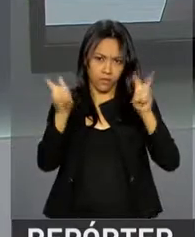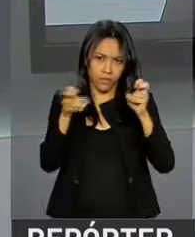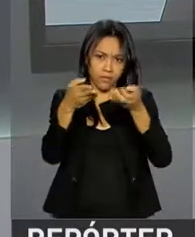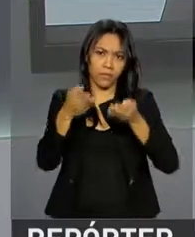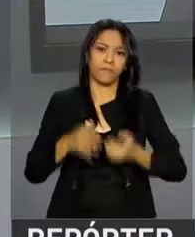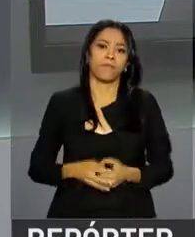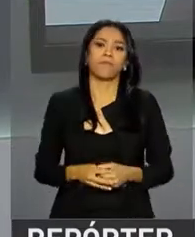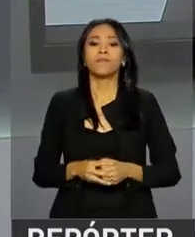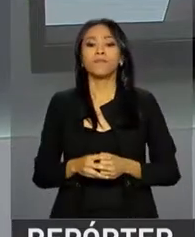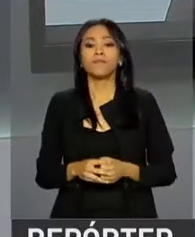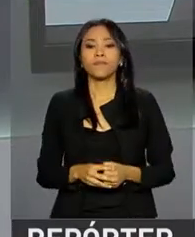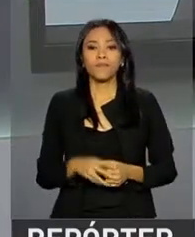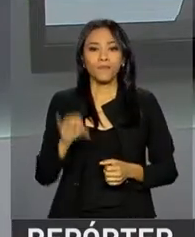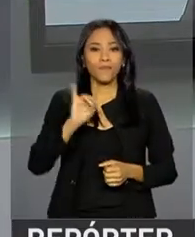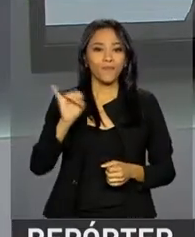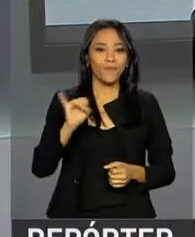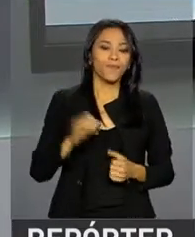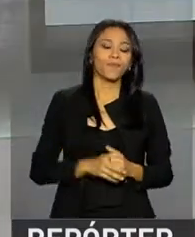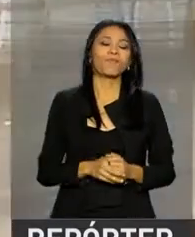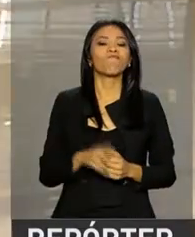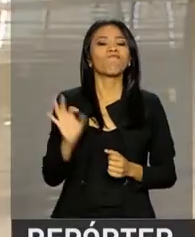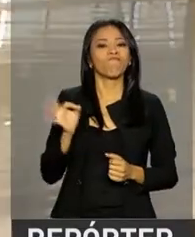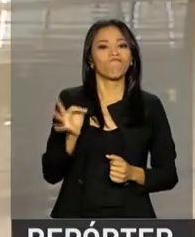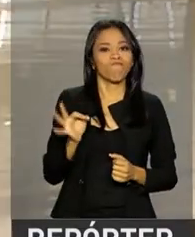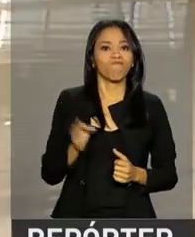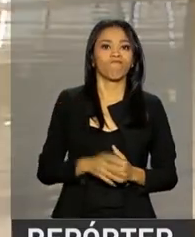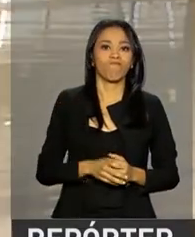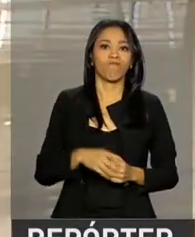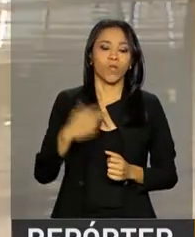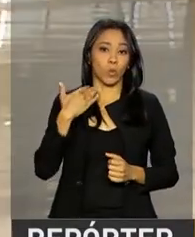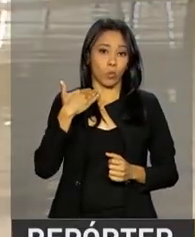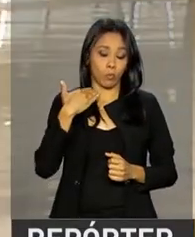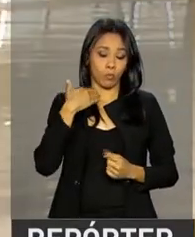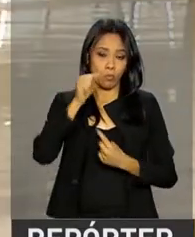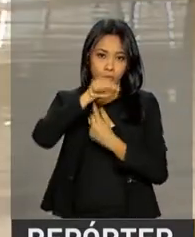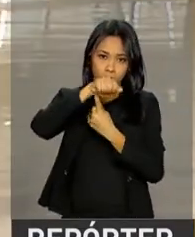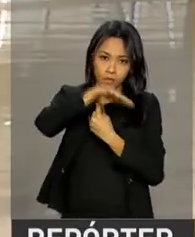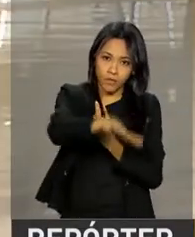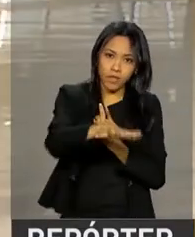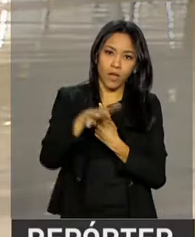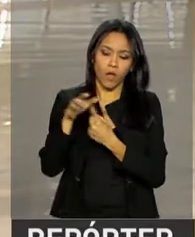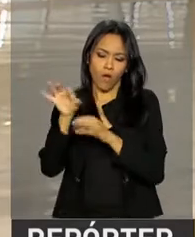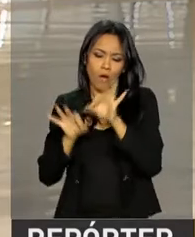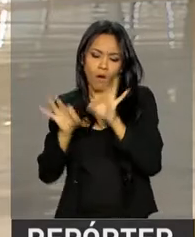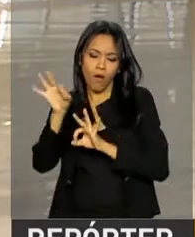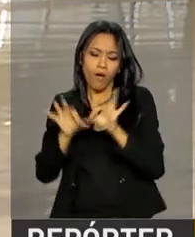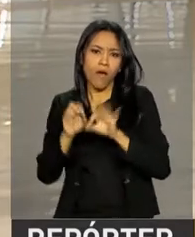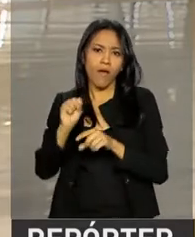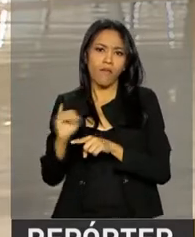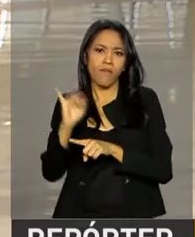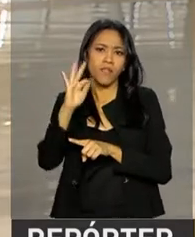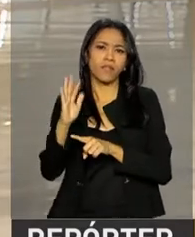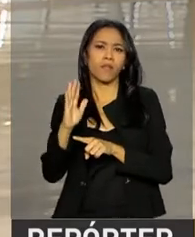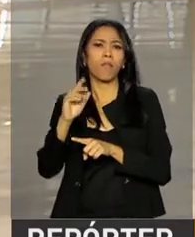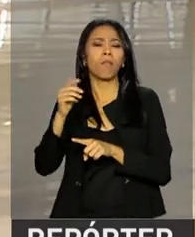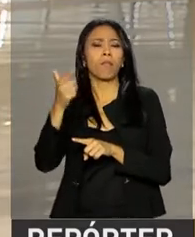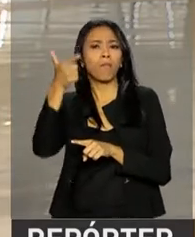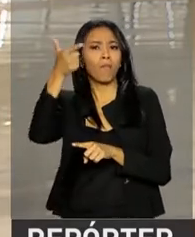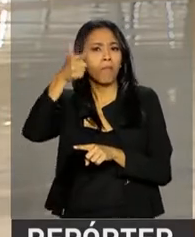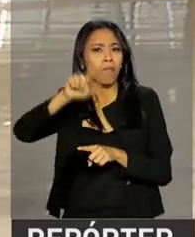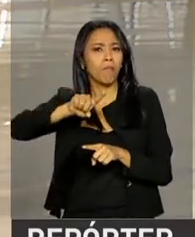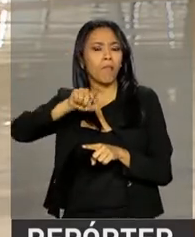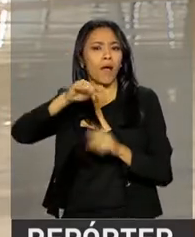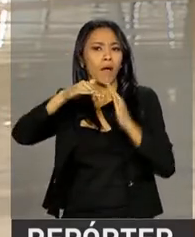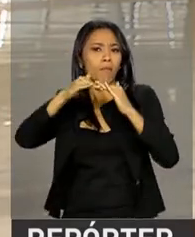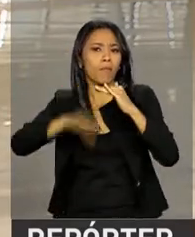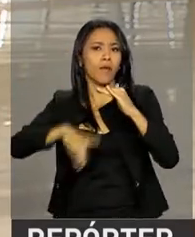Mara. Oi, Carla, é isso mesmo. O Banco Central projetou a inflação ainda mais abaixo do centro